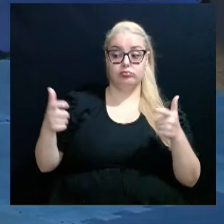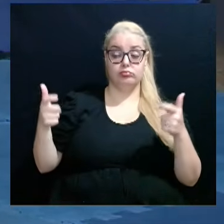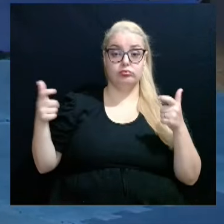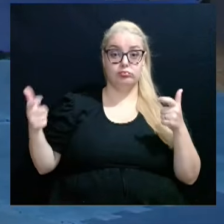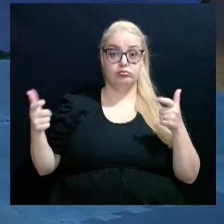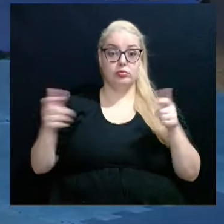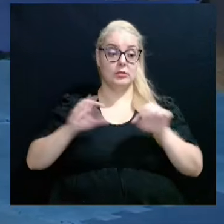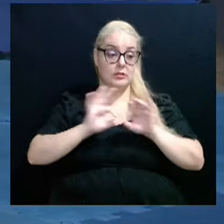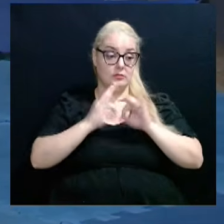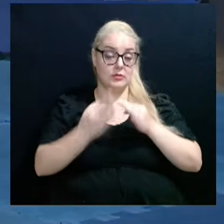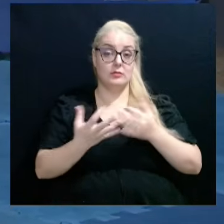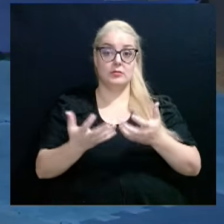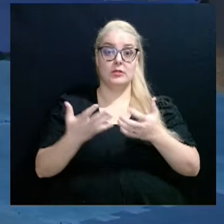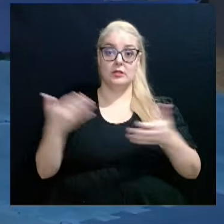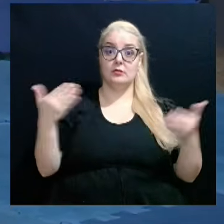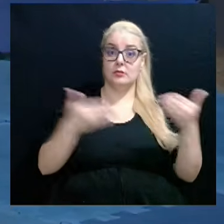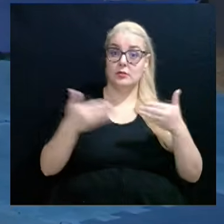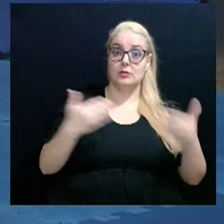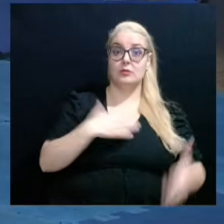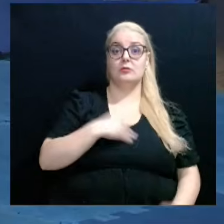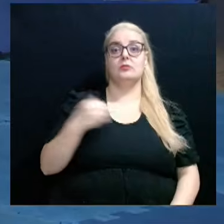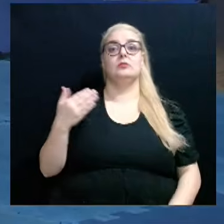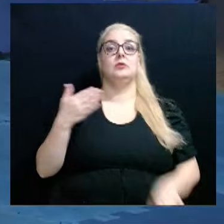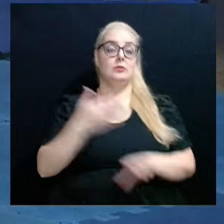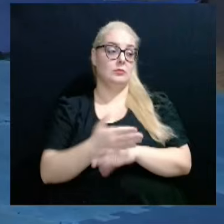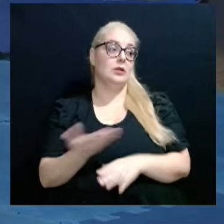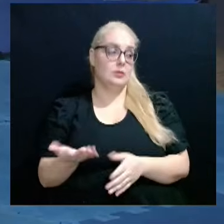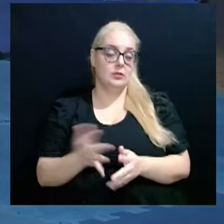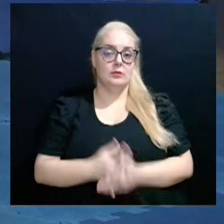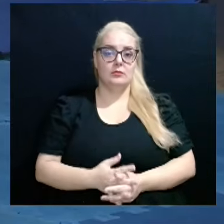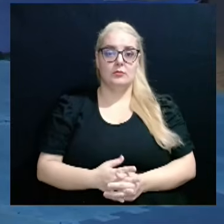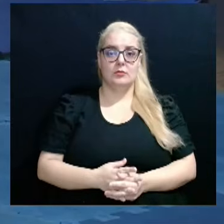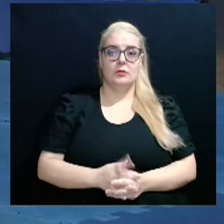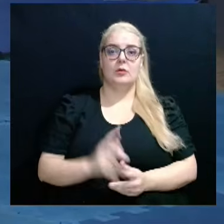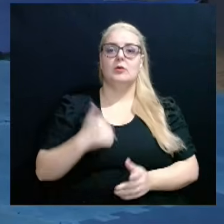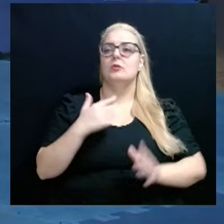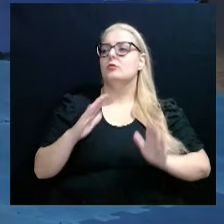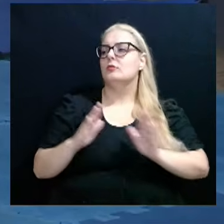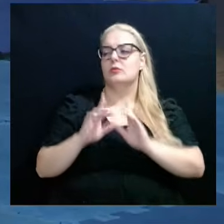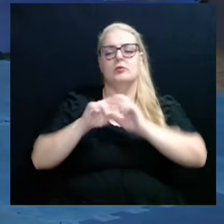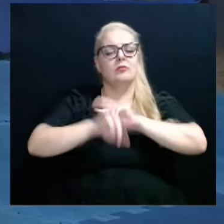filhos participassem, né? Nós enfrentamos muitas dificuldades aqui com